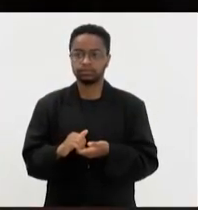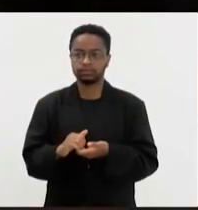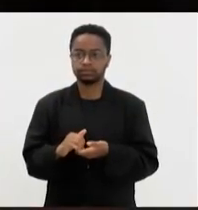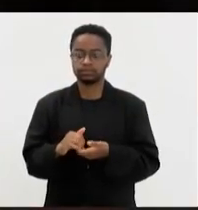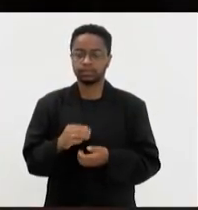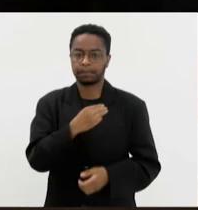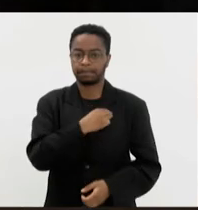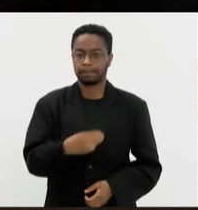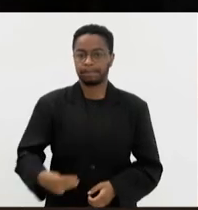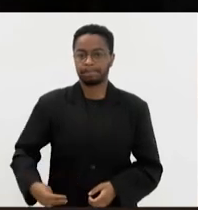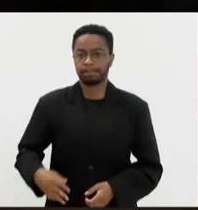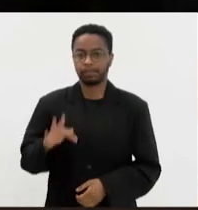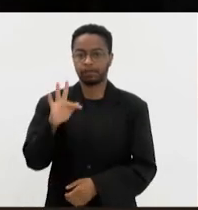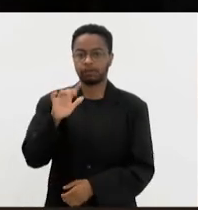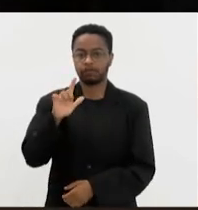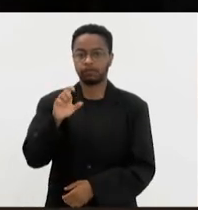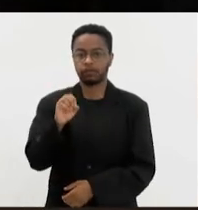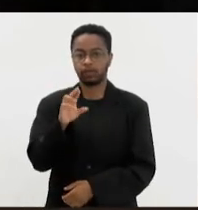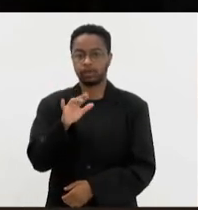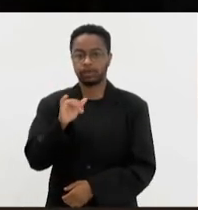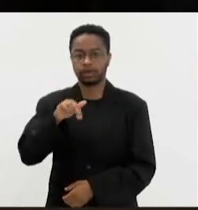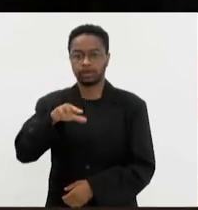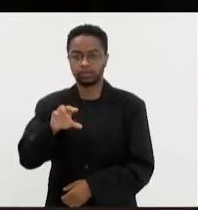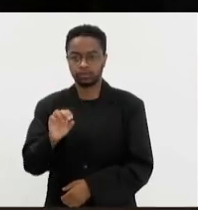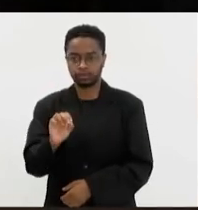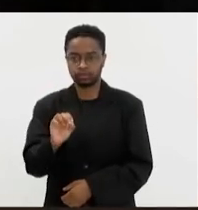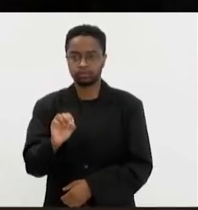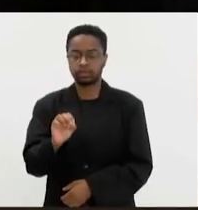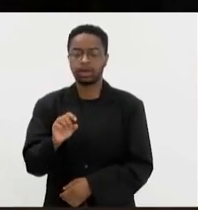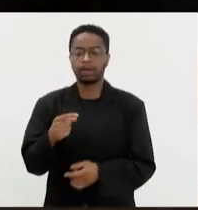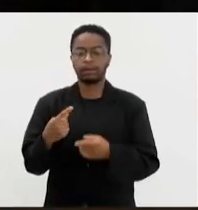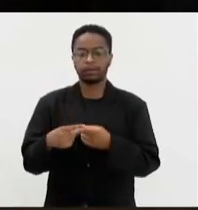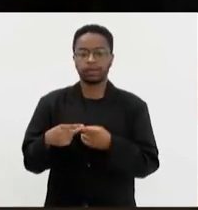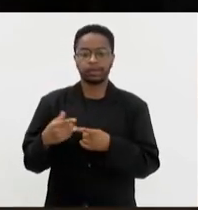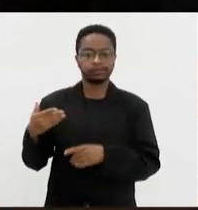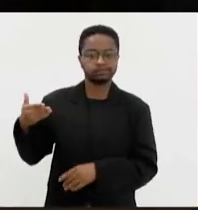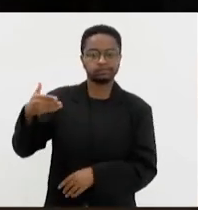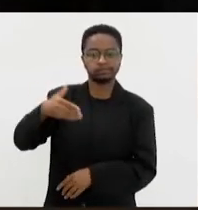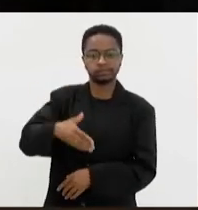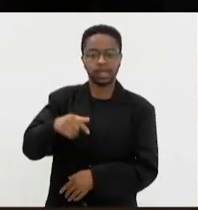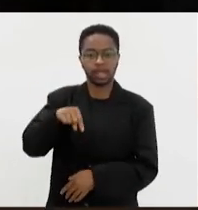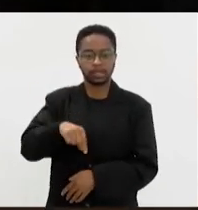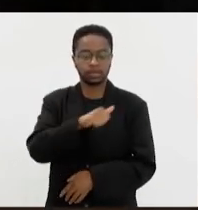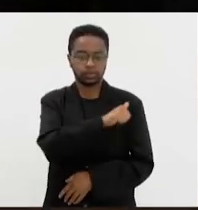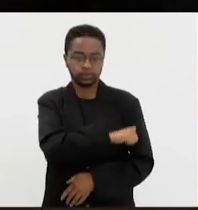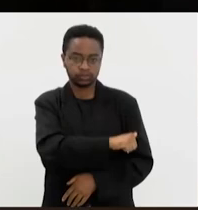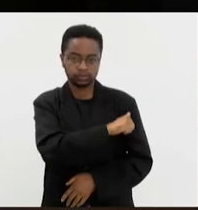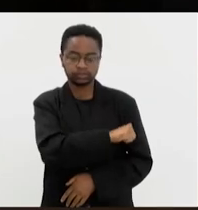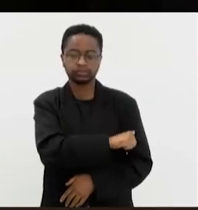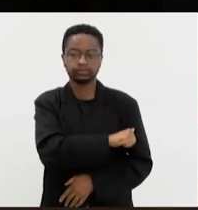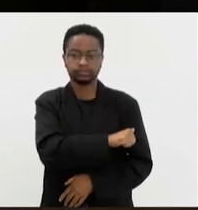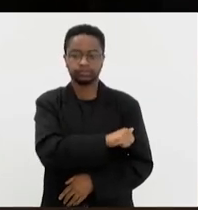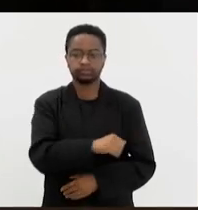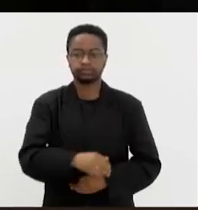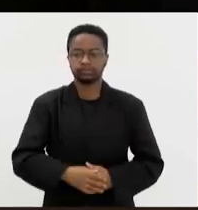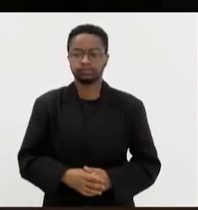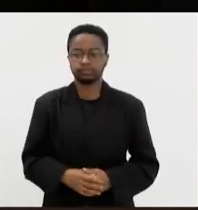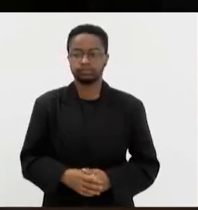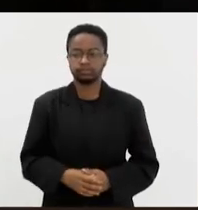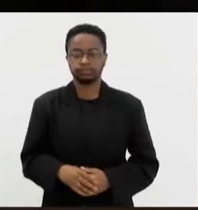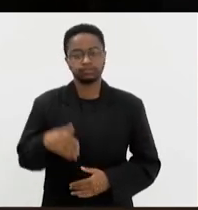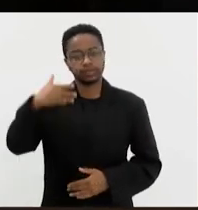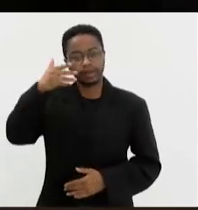ministro Floriano pela disposição em vir até o Rio de Janeiro eh